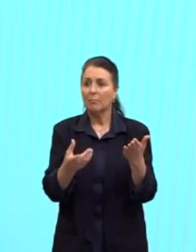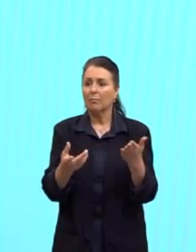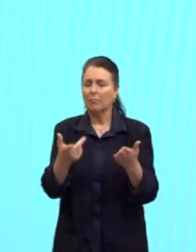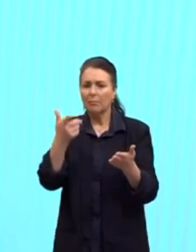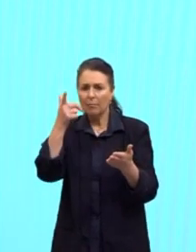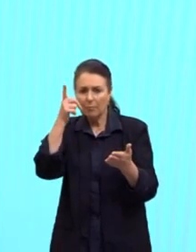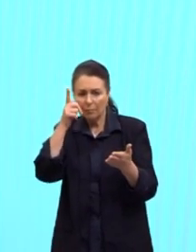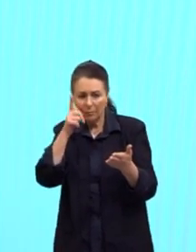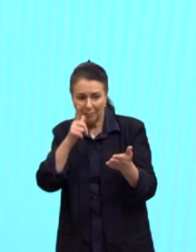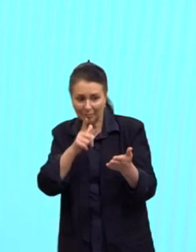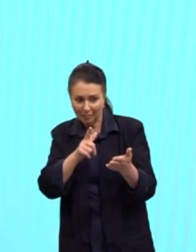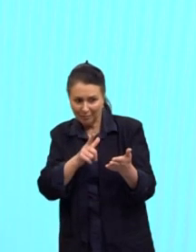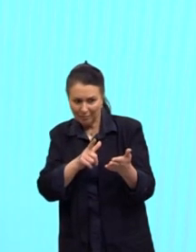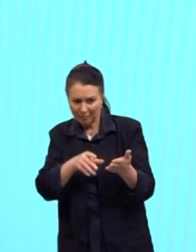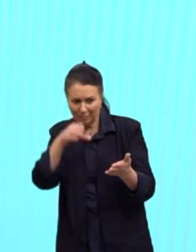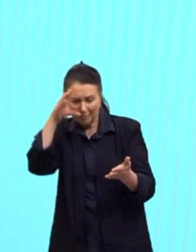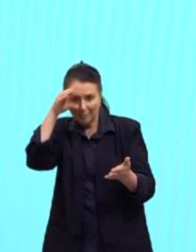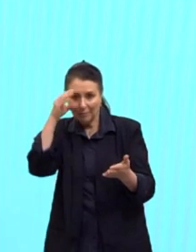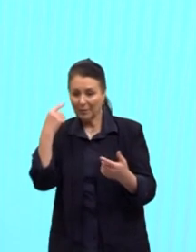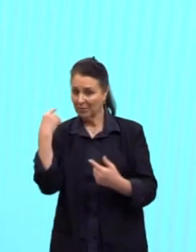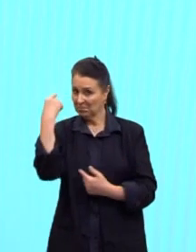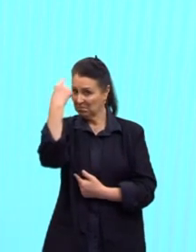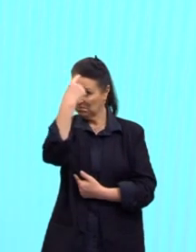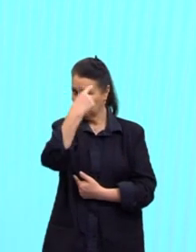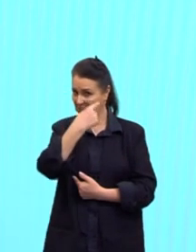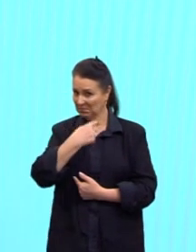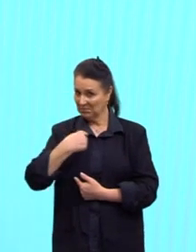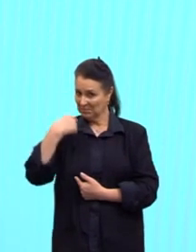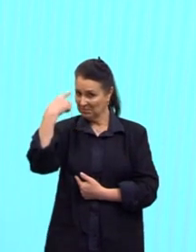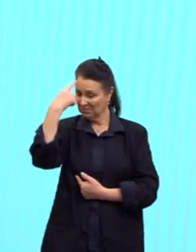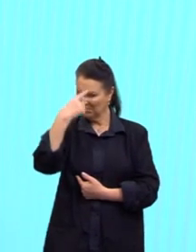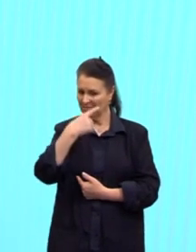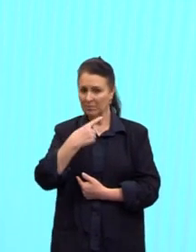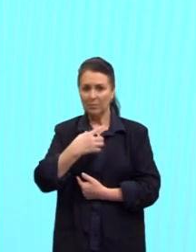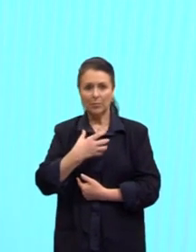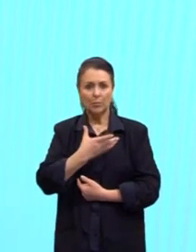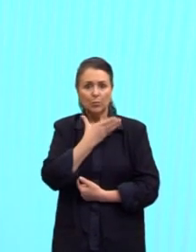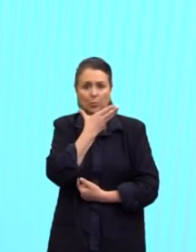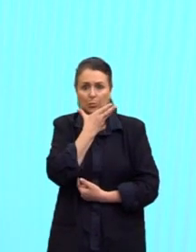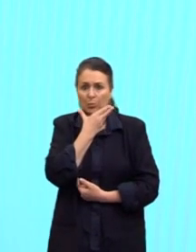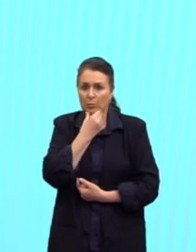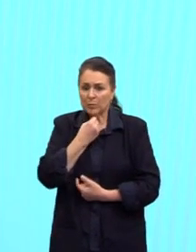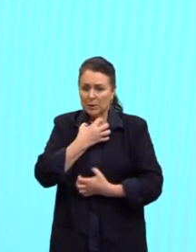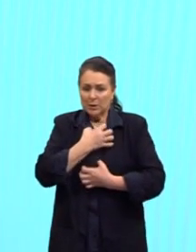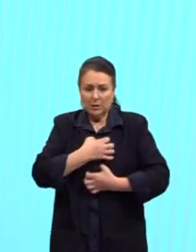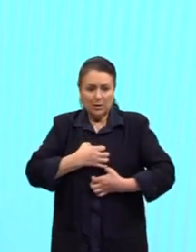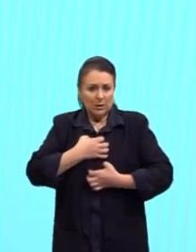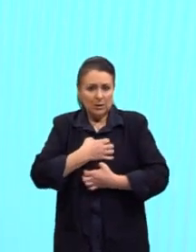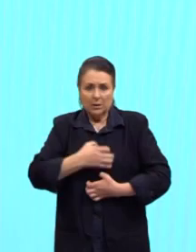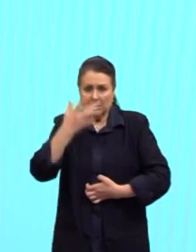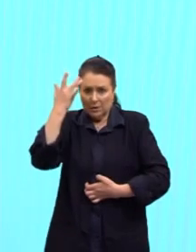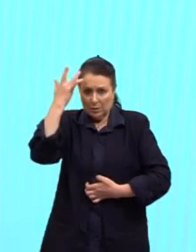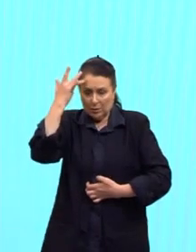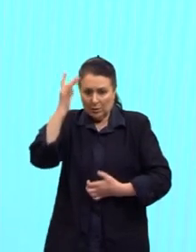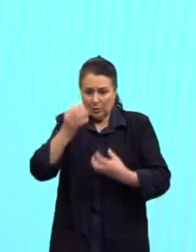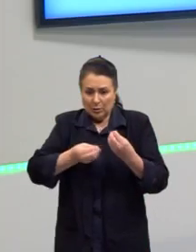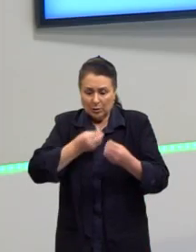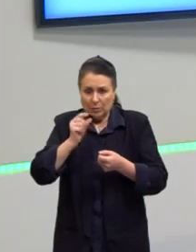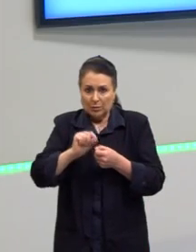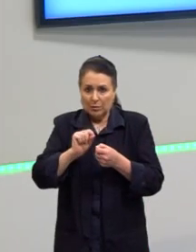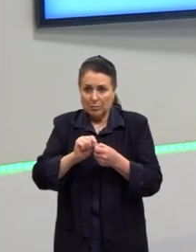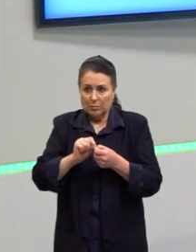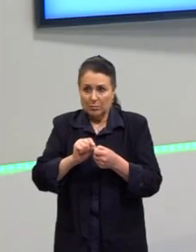consigo ler Pela expressão facial do menino que ele tá desesperado né E aí a questão é